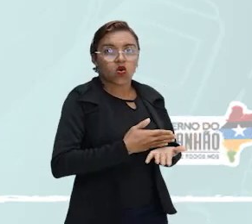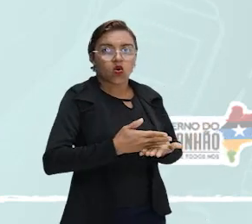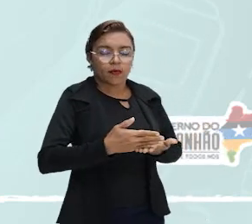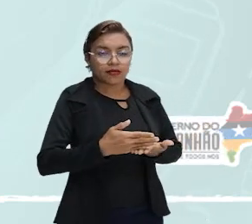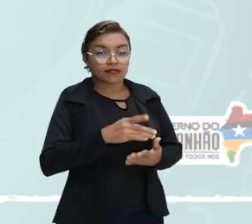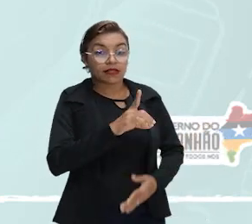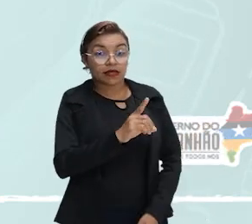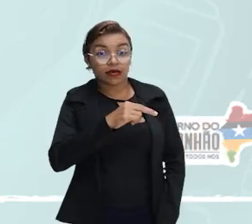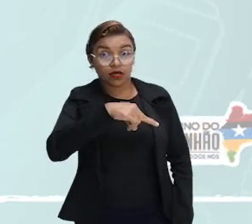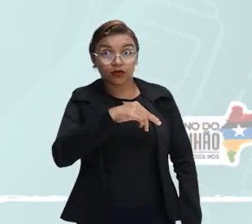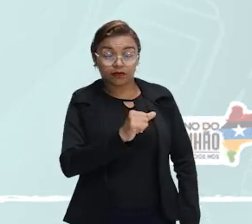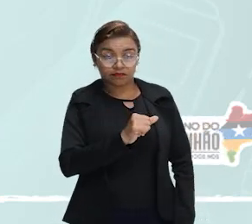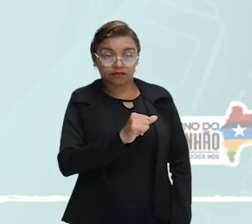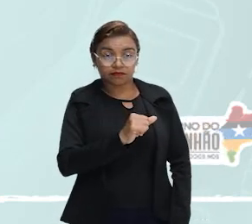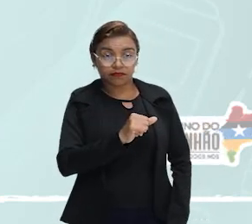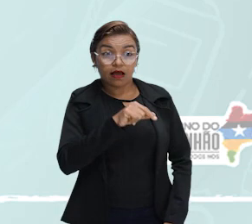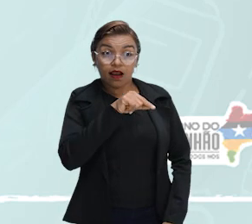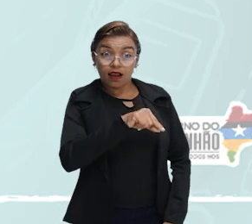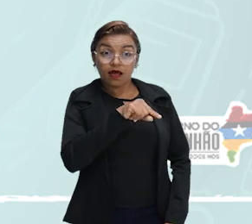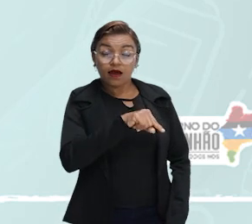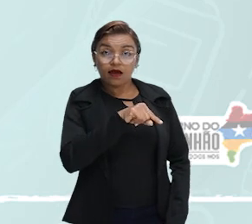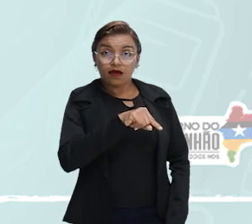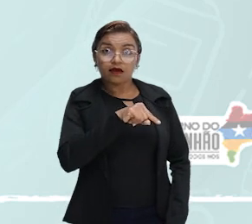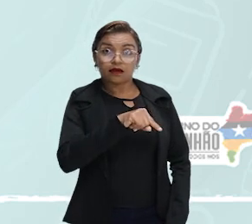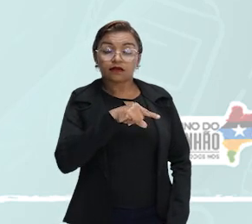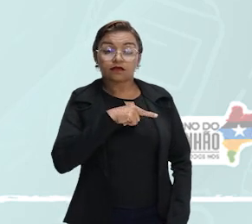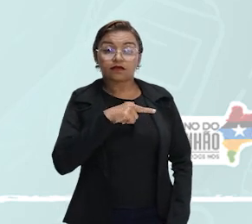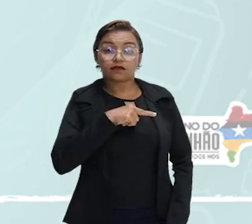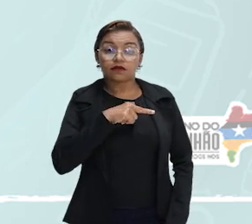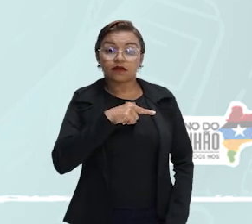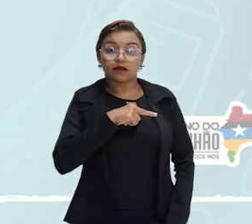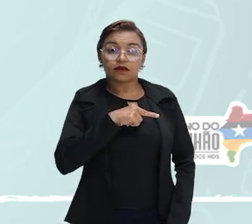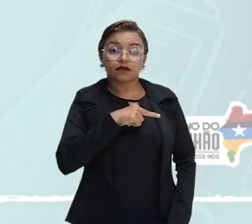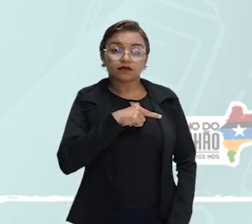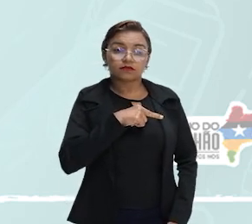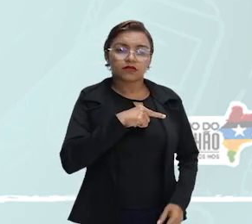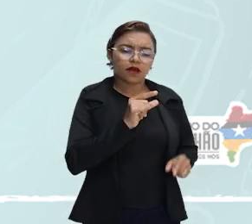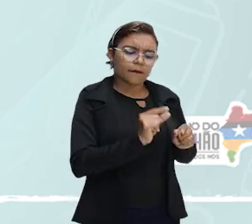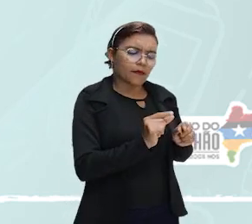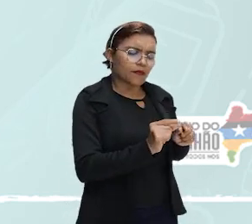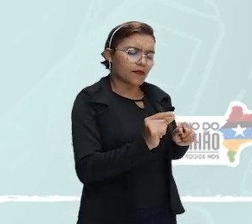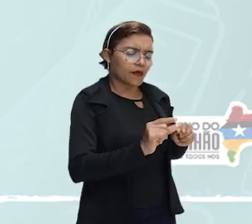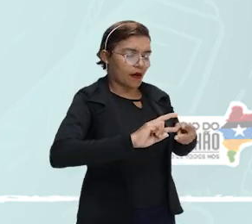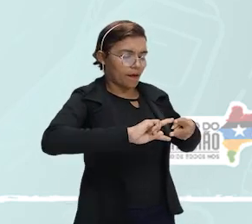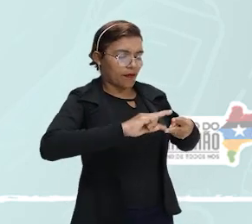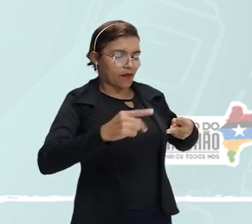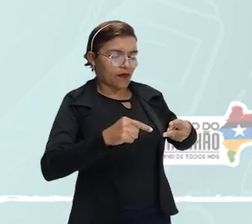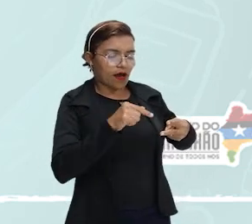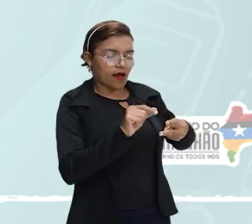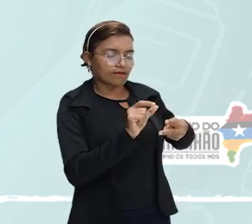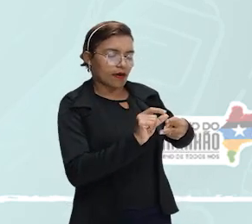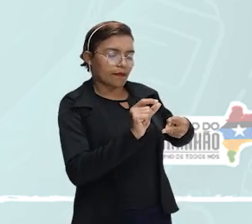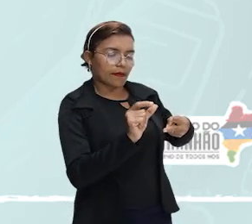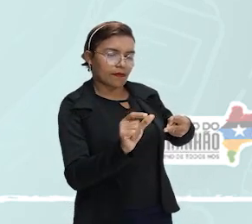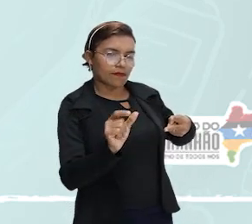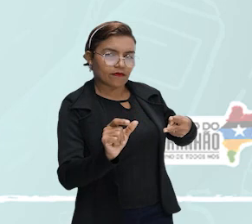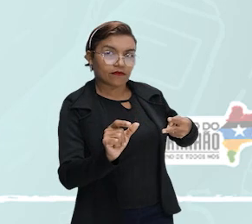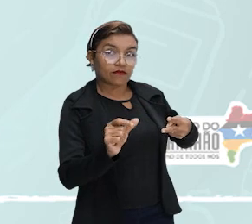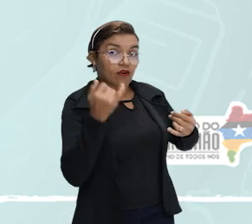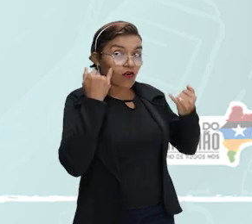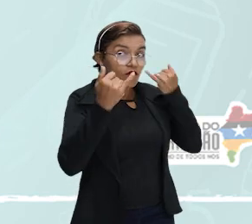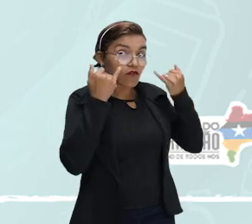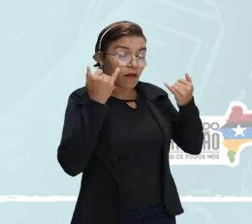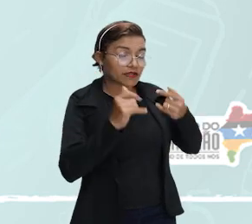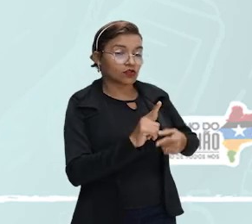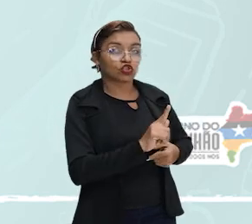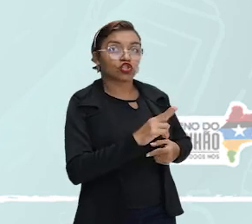no DNA. E lá no DNA, nós temos trechos de uma das fitas do DNA que tem informação genética, que a gente